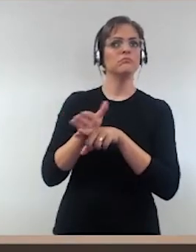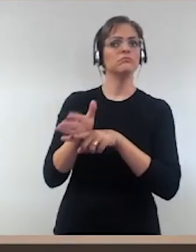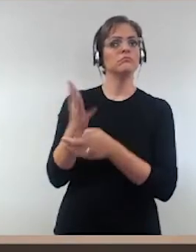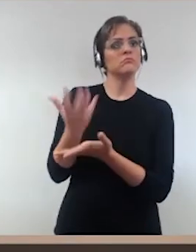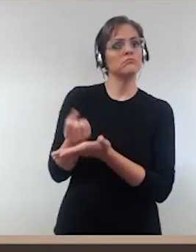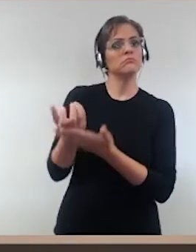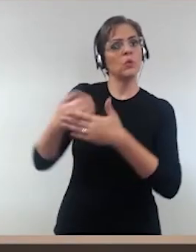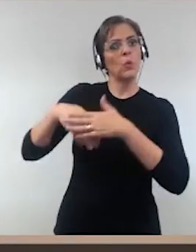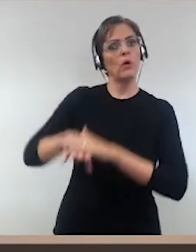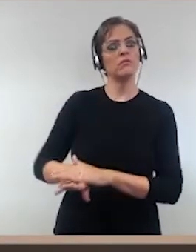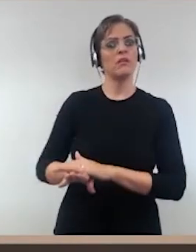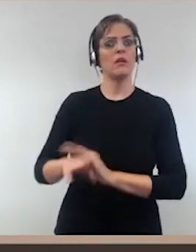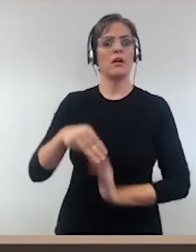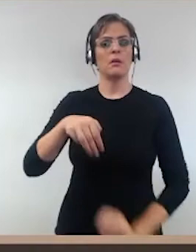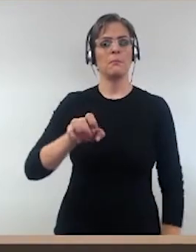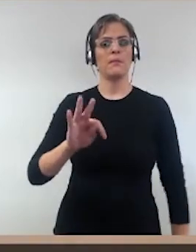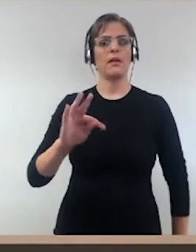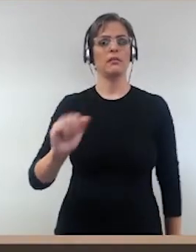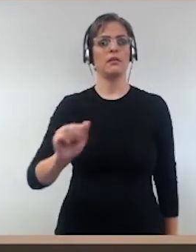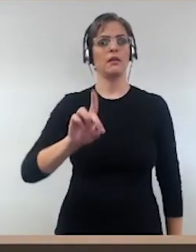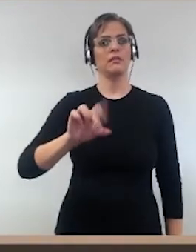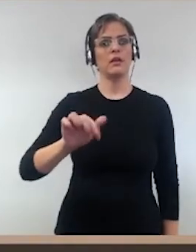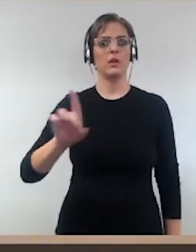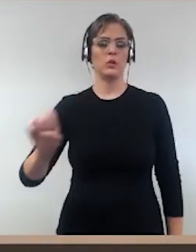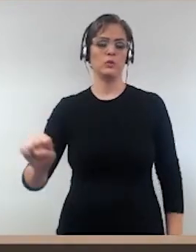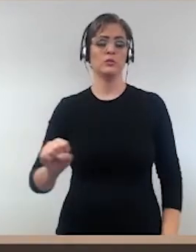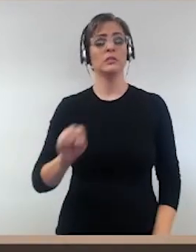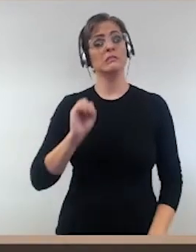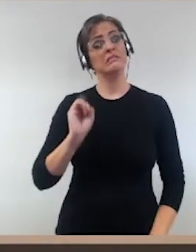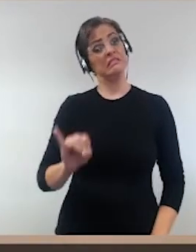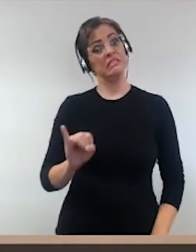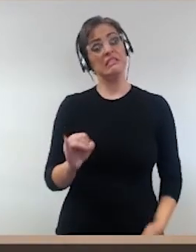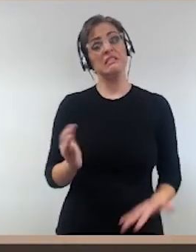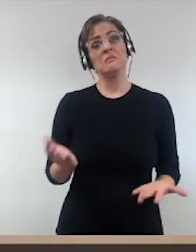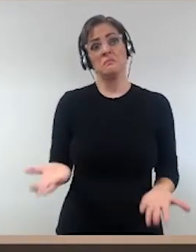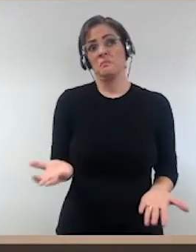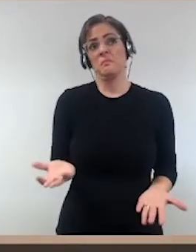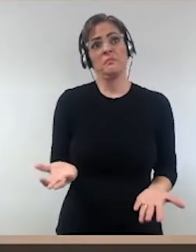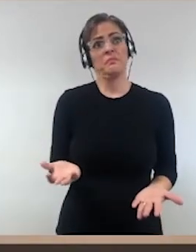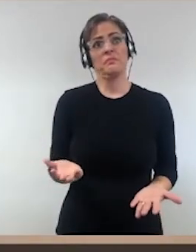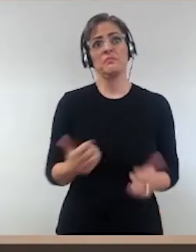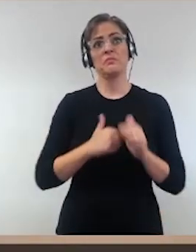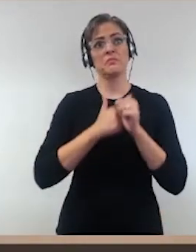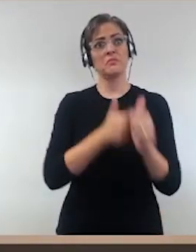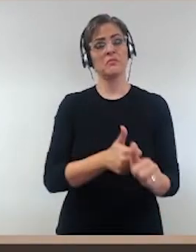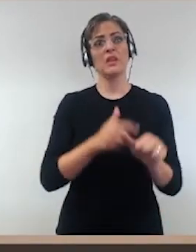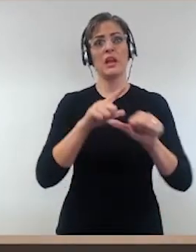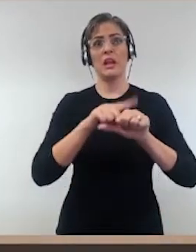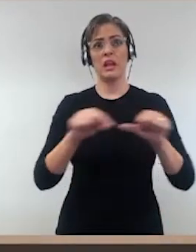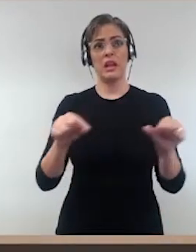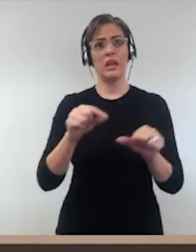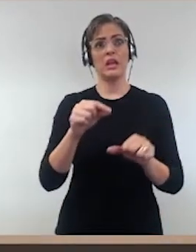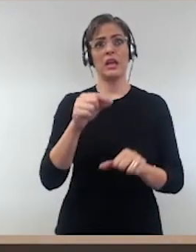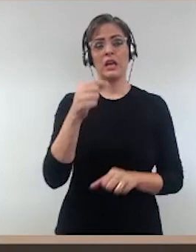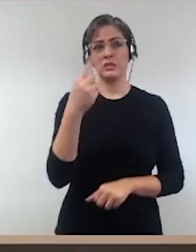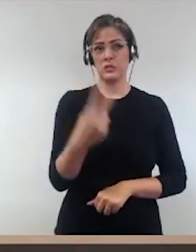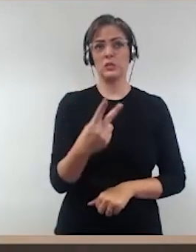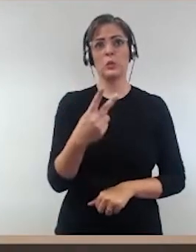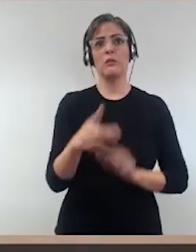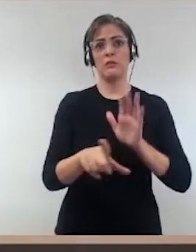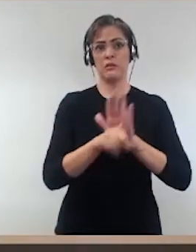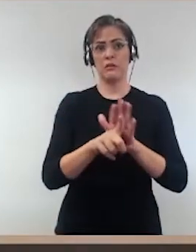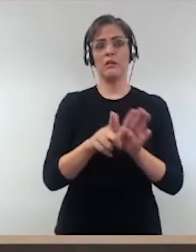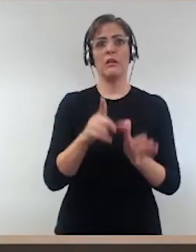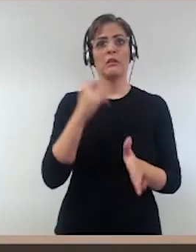armazenados. Então, eu acredito que, se a gente seguir também o artigo 2º da Lei de Interceptação Telefônica, que aí guarda uma série